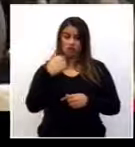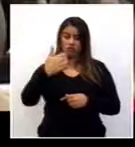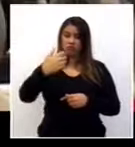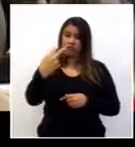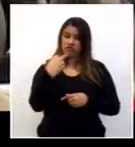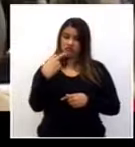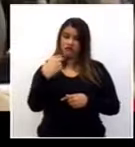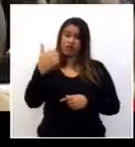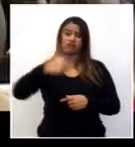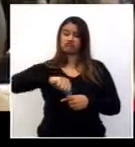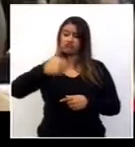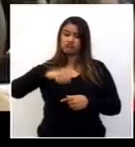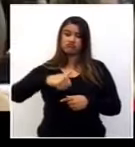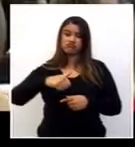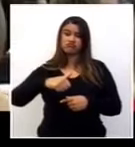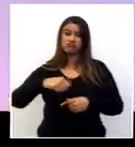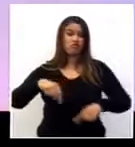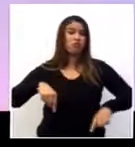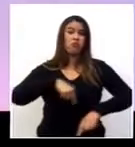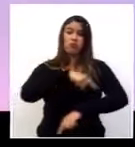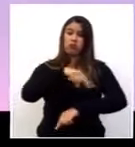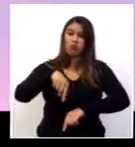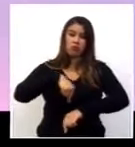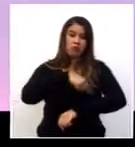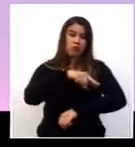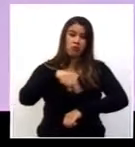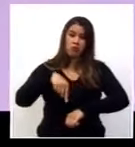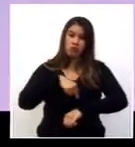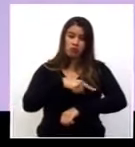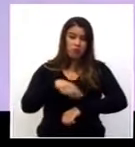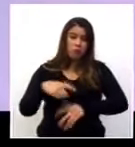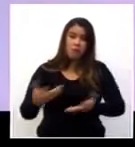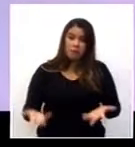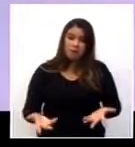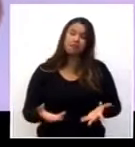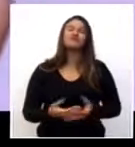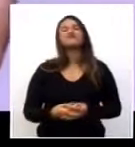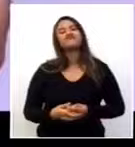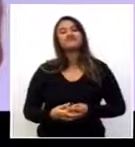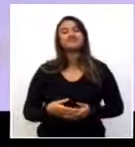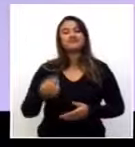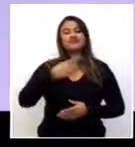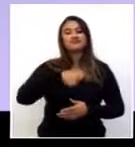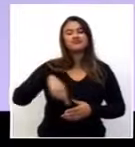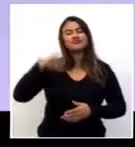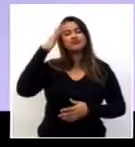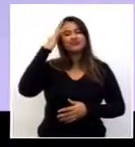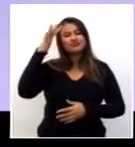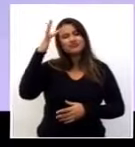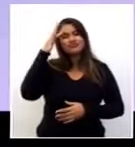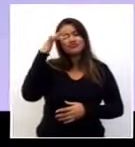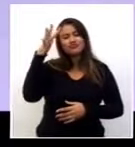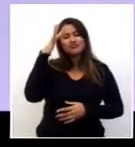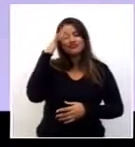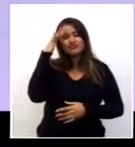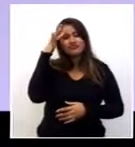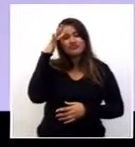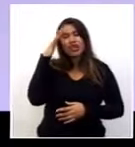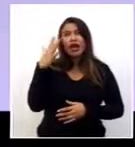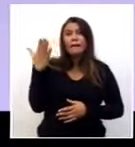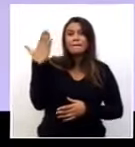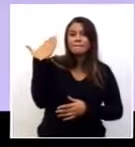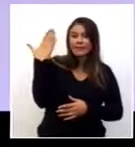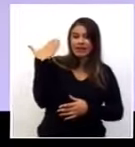todo. Vamos lá, vou convidar vocês a fazer uma volta no tempo. Quando vocês estavam